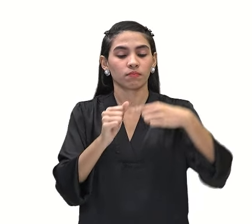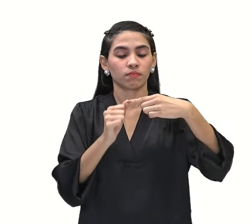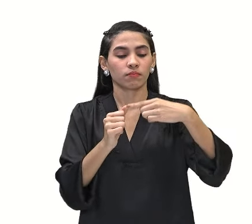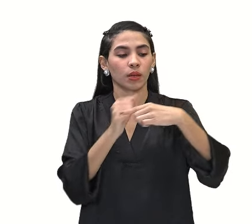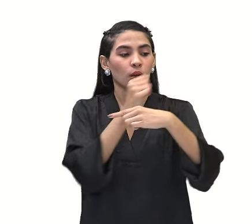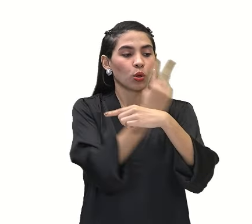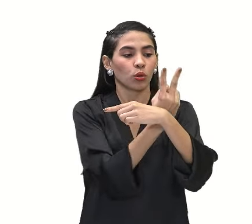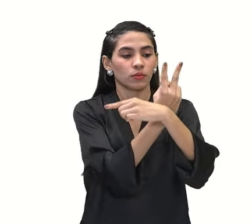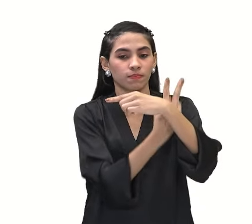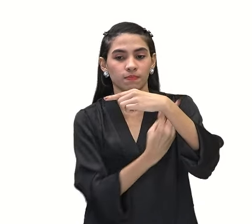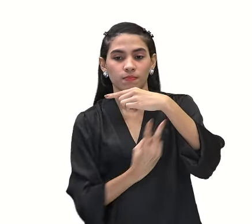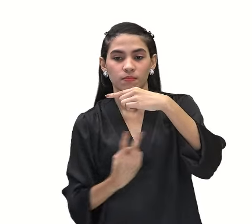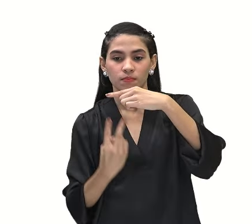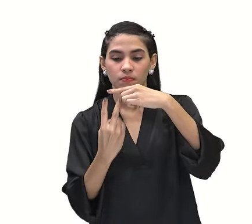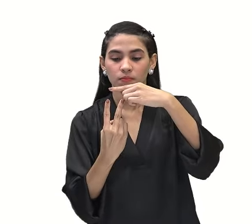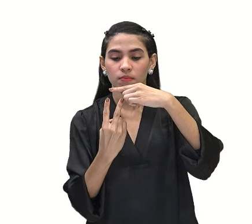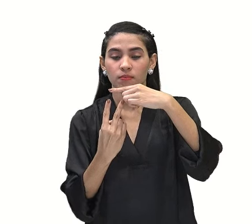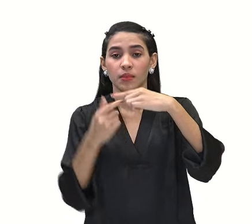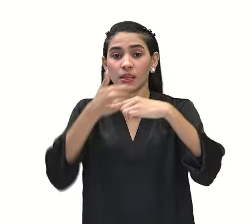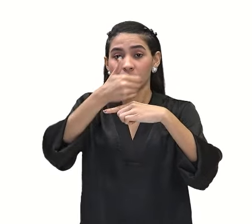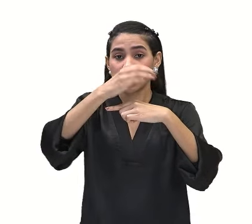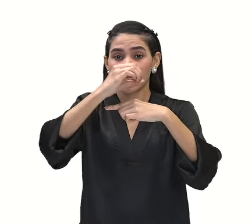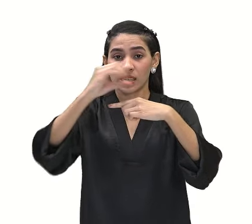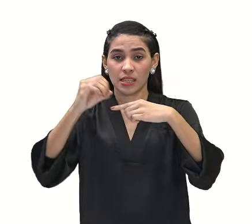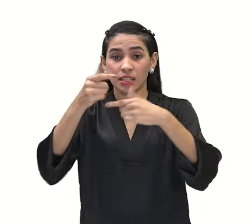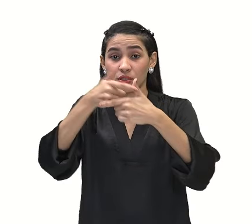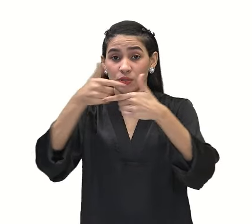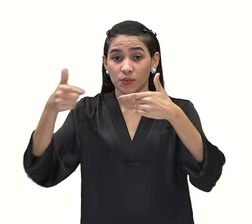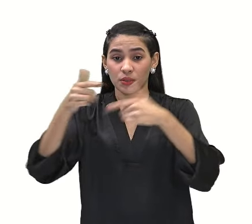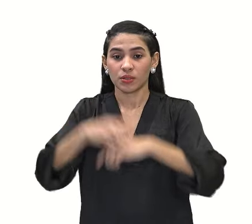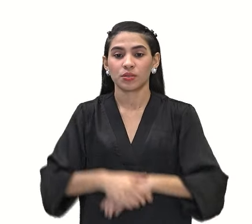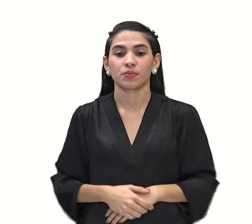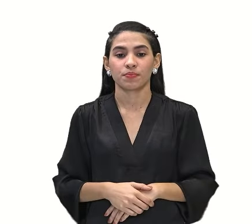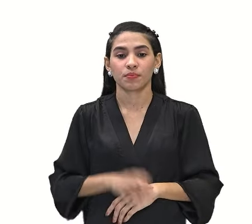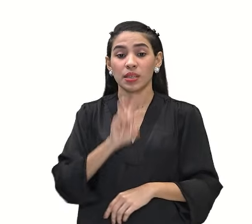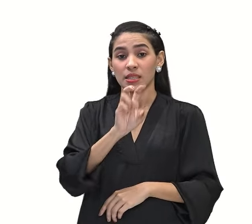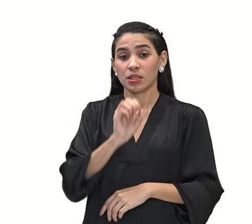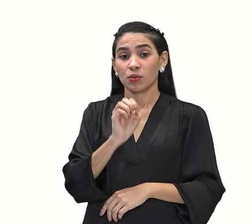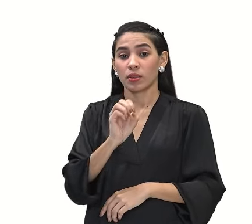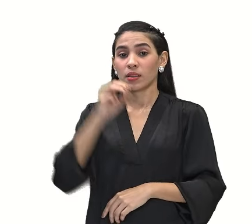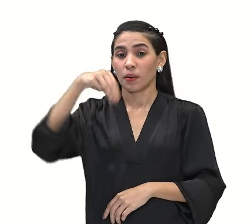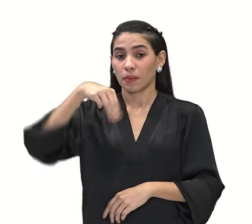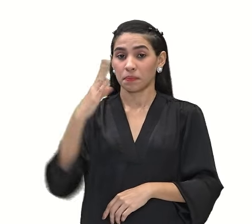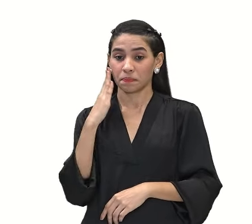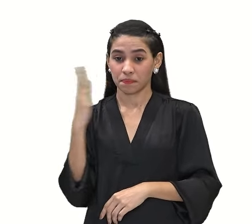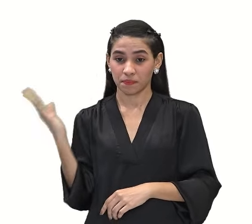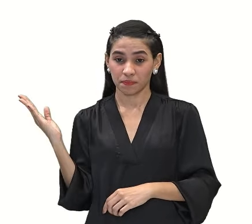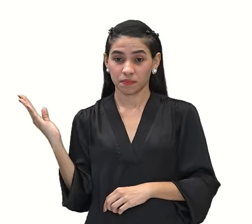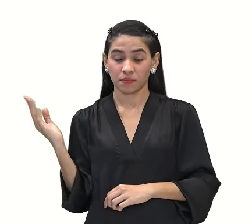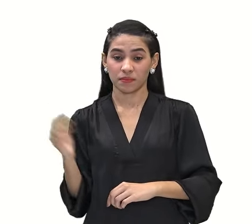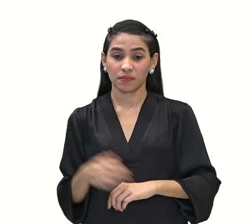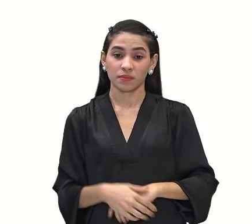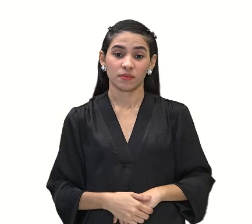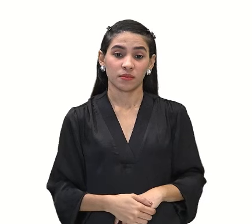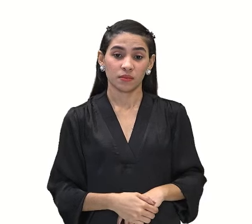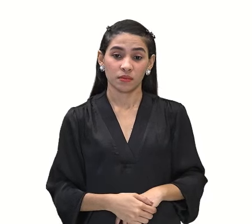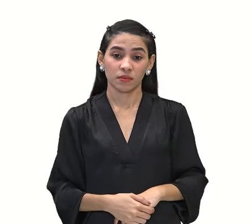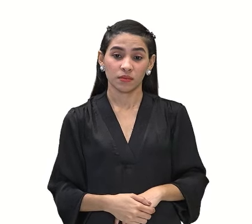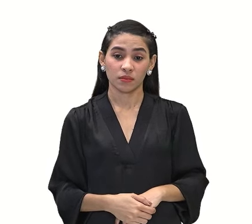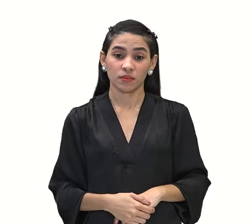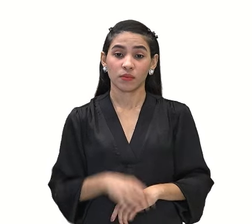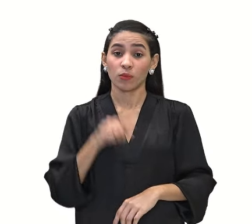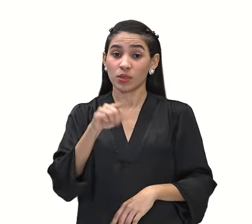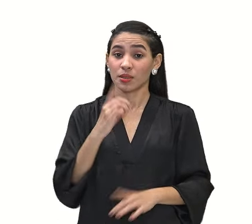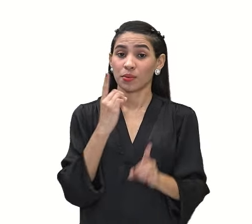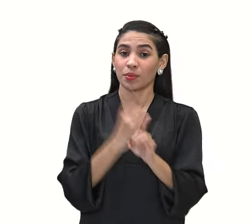2 o meu raios é então de 50 m ou seja eu achei um